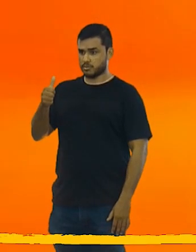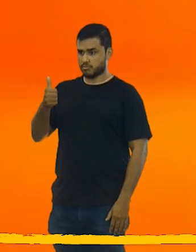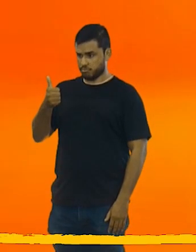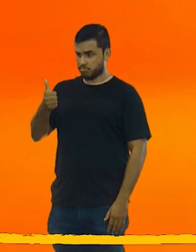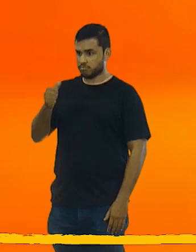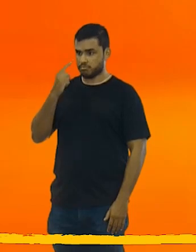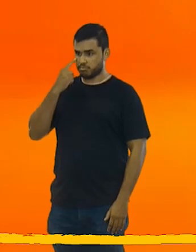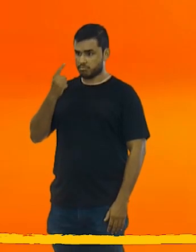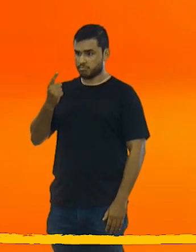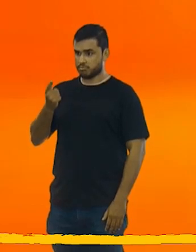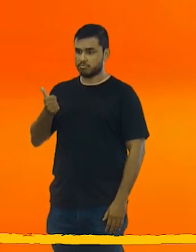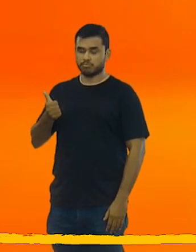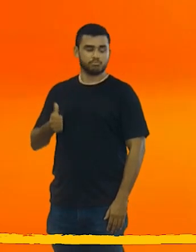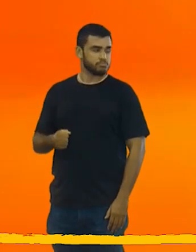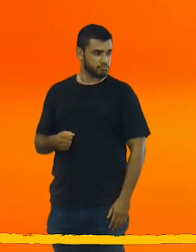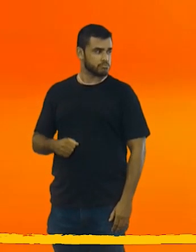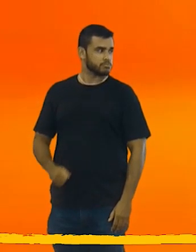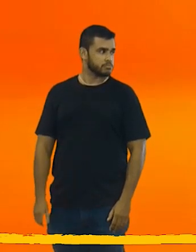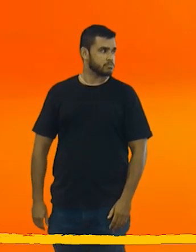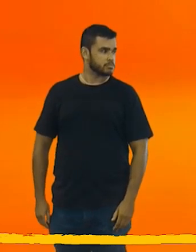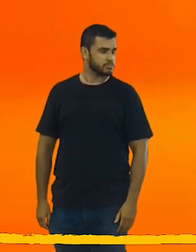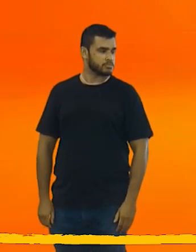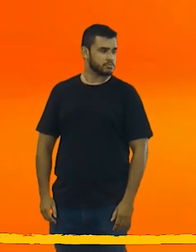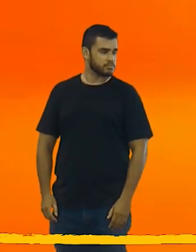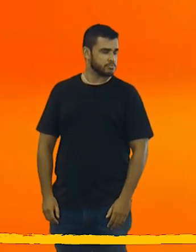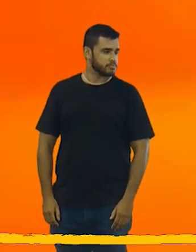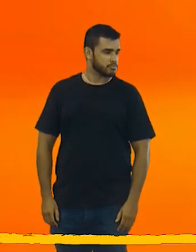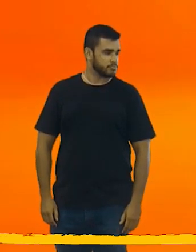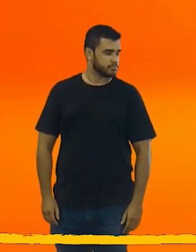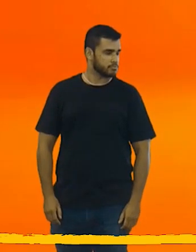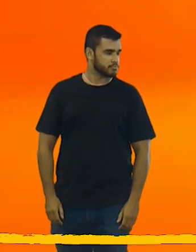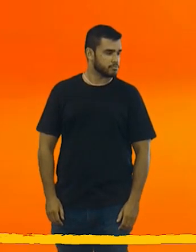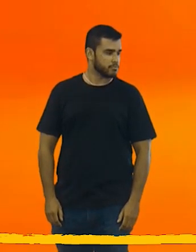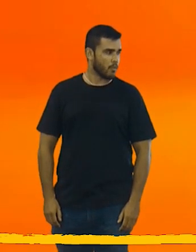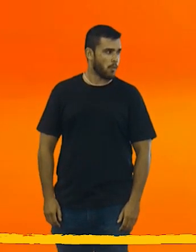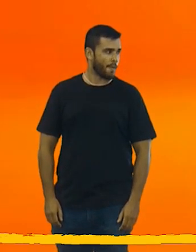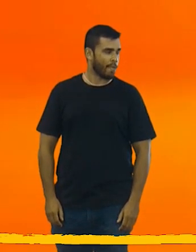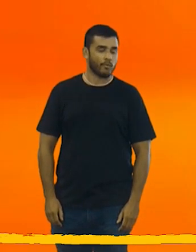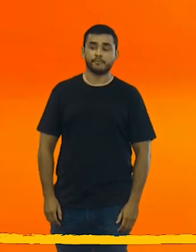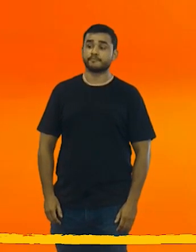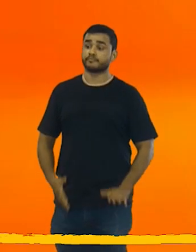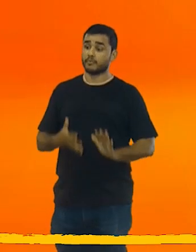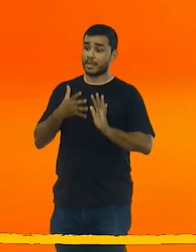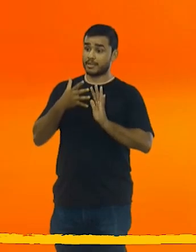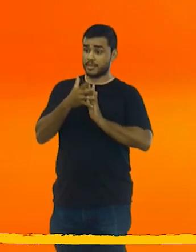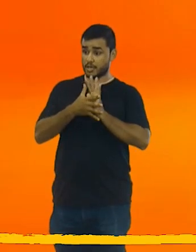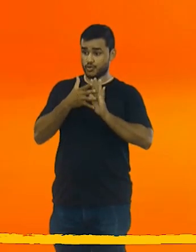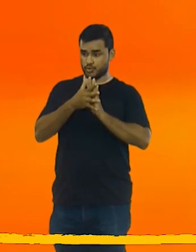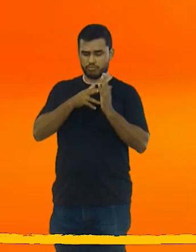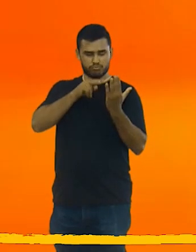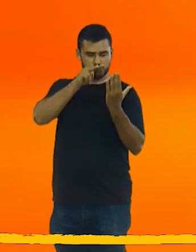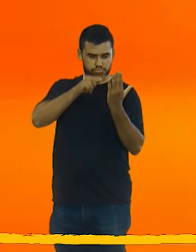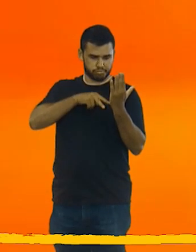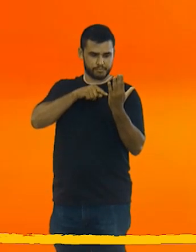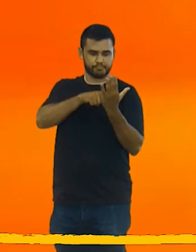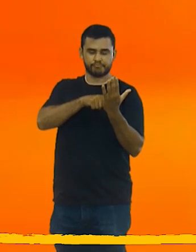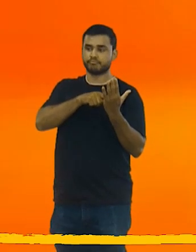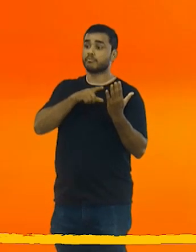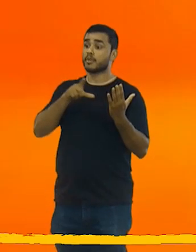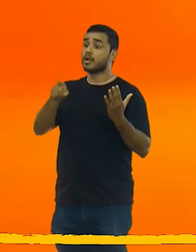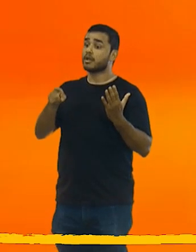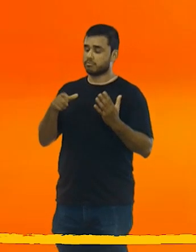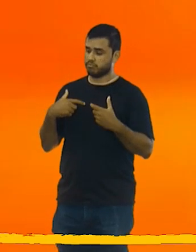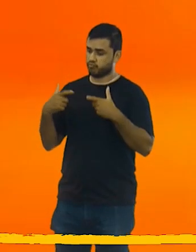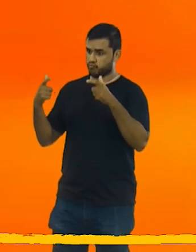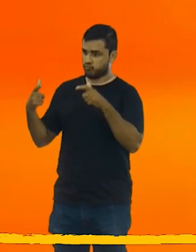prova, o senhor sabe, pão ou pães é questão de opiniões. O